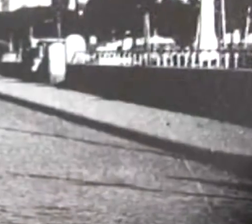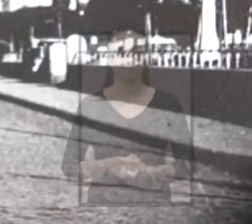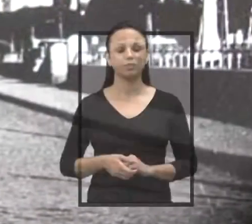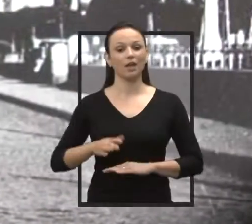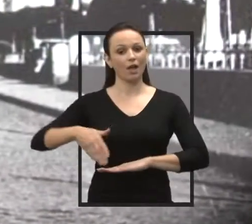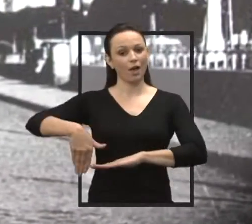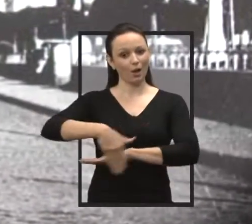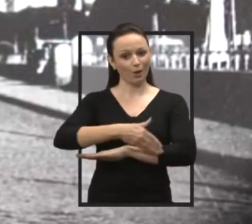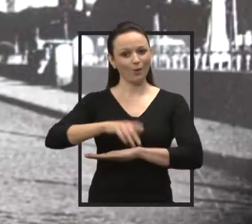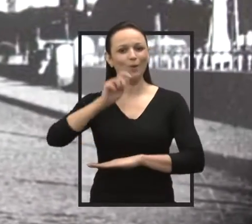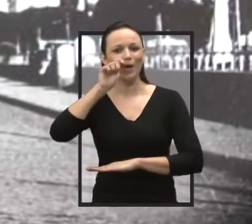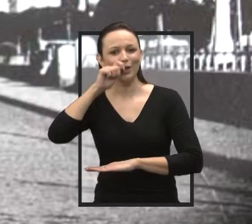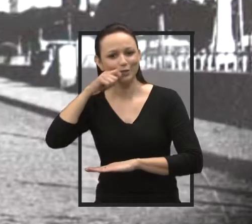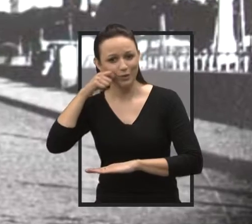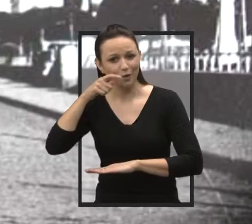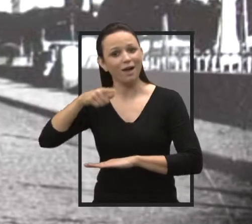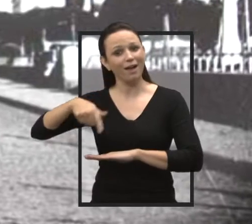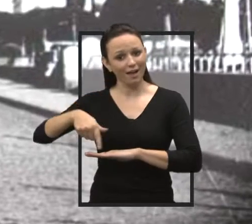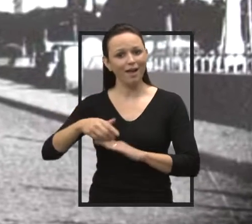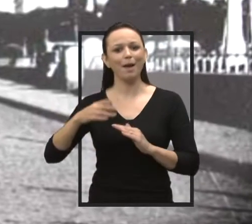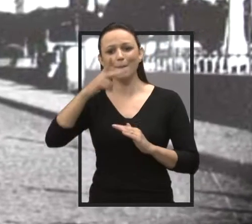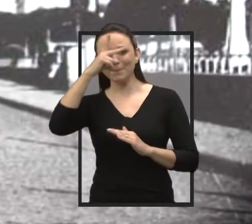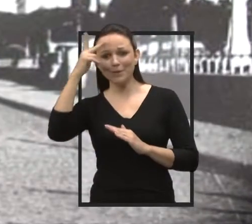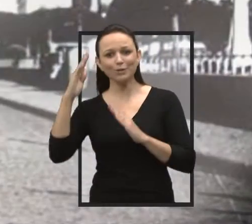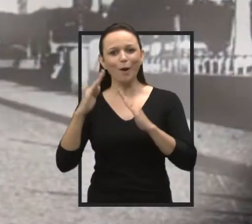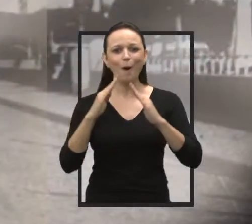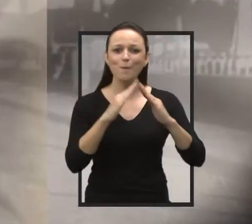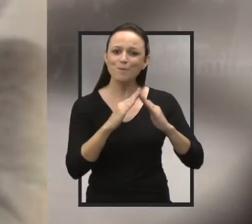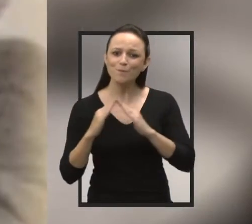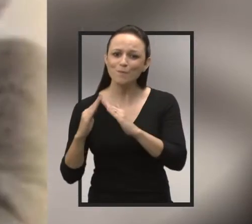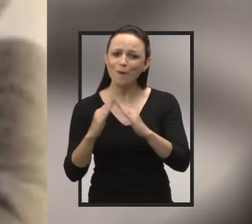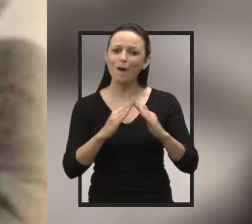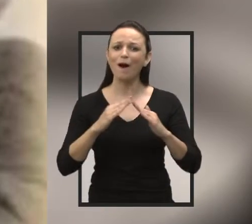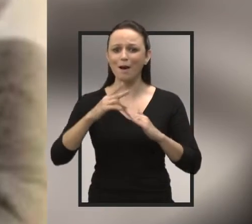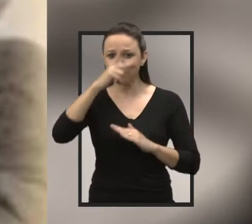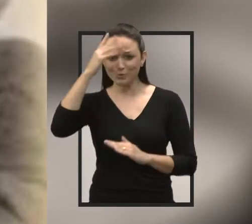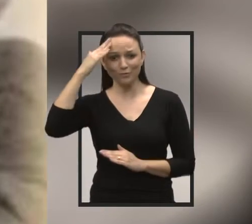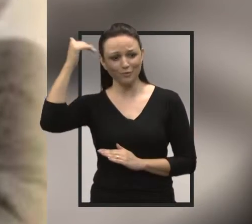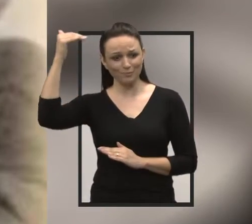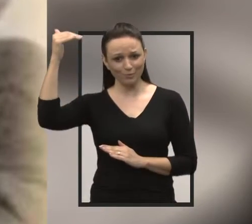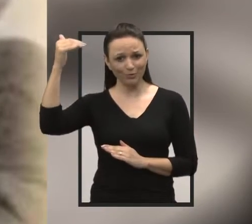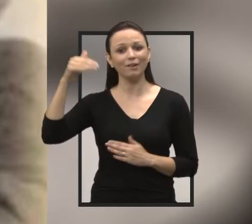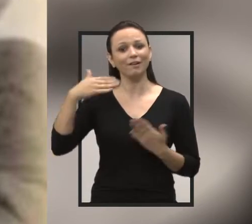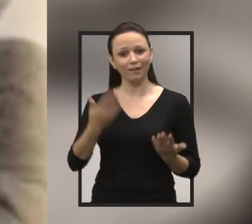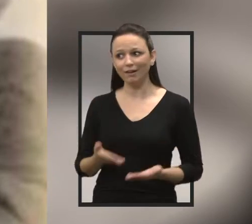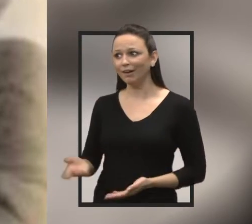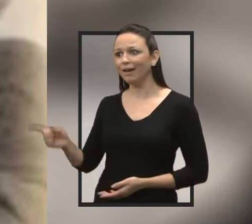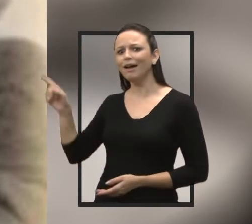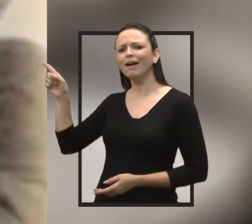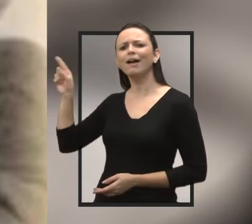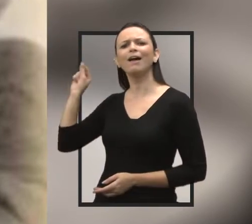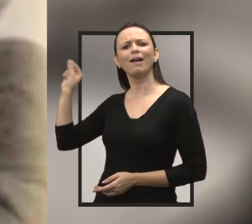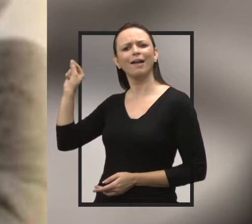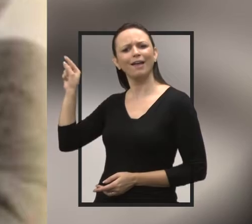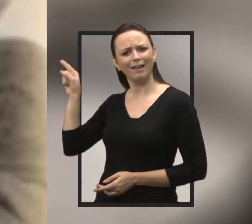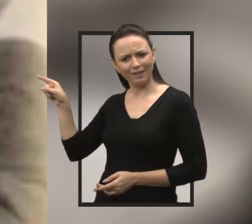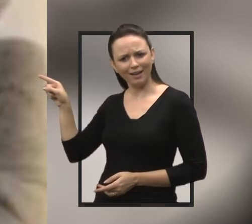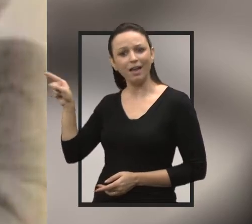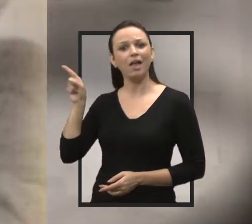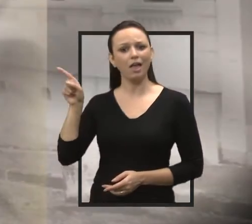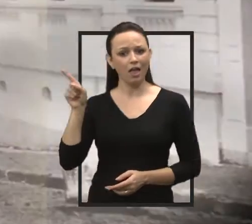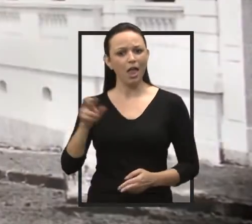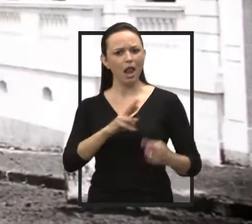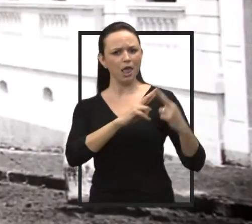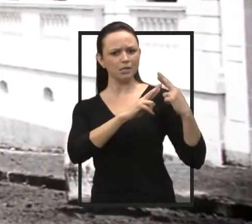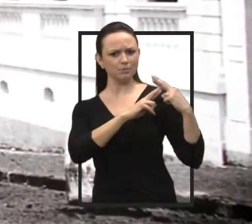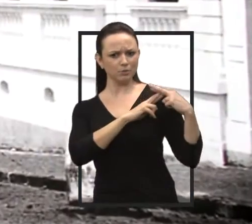A Rua Edgar Ferraz serviu de endereço para nomes proeminentes da nossa história. Entre eles Paulino Maciel, responsável